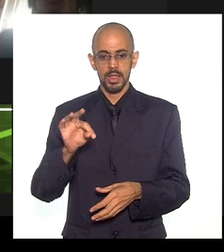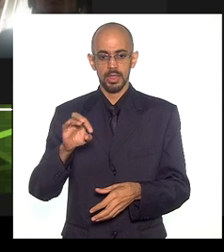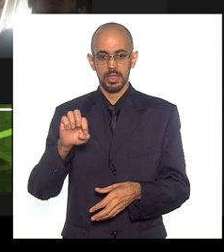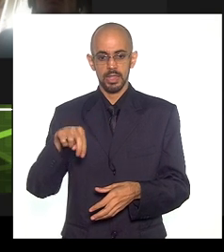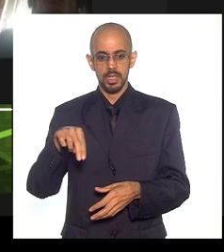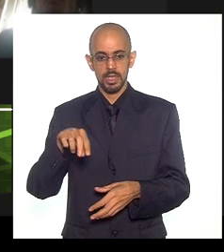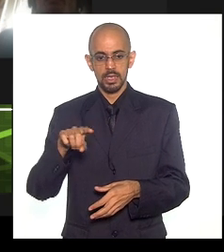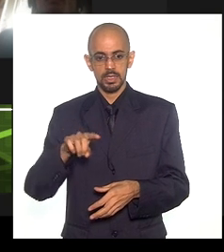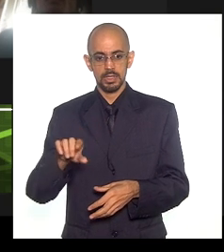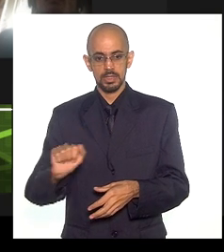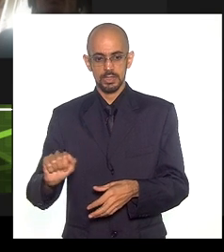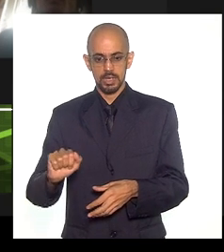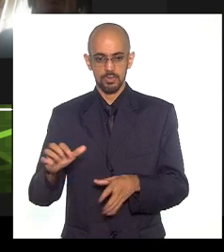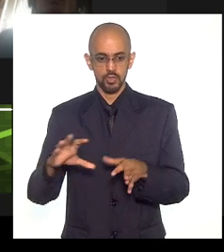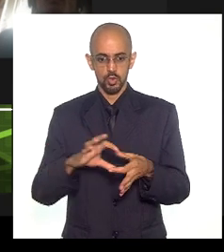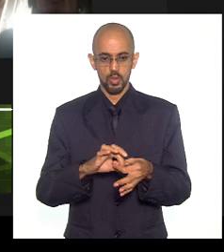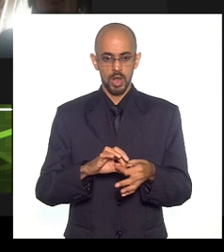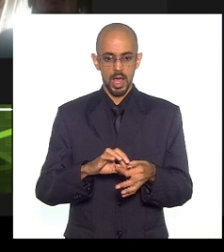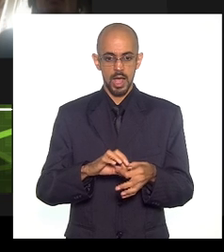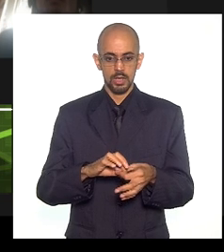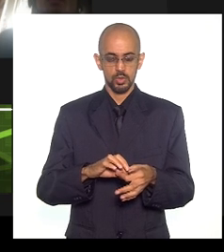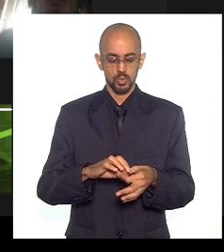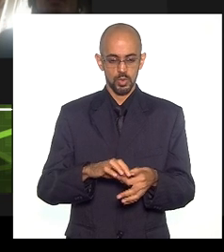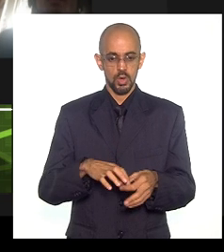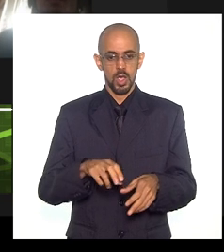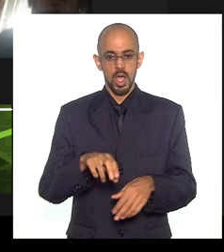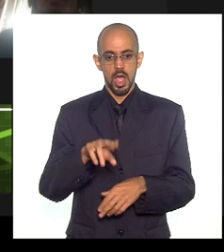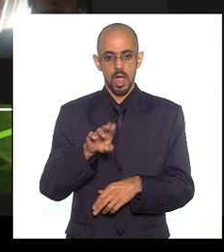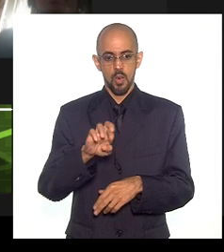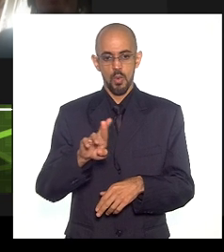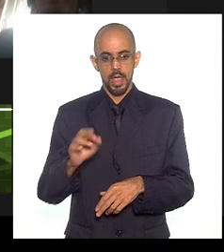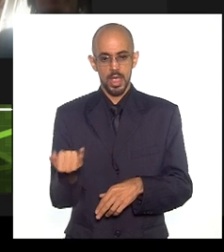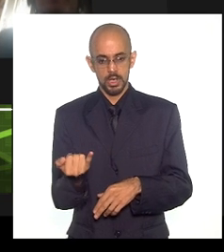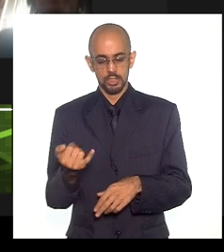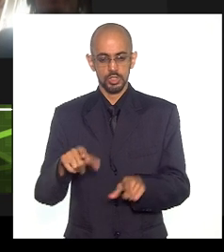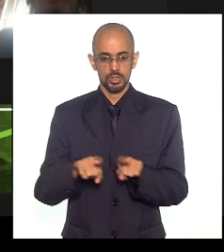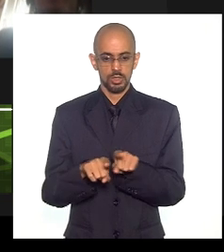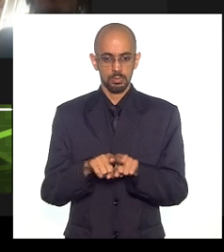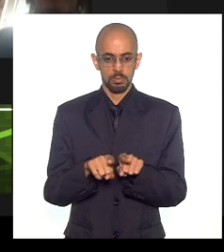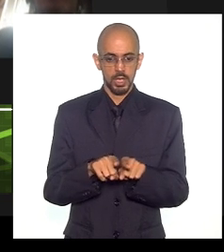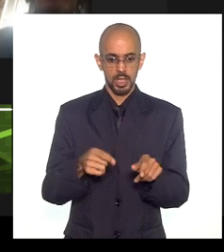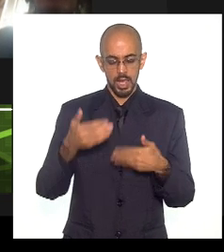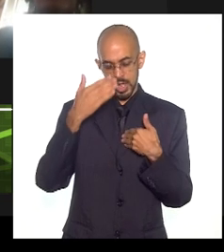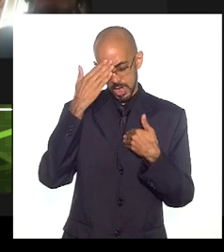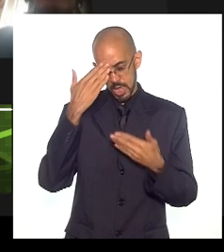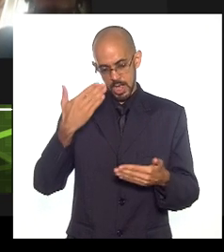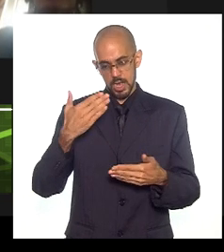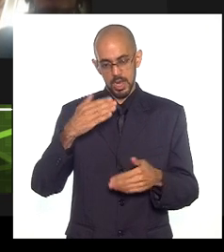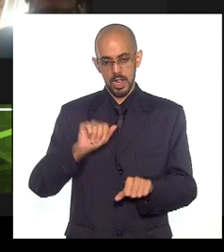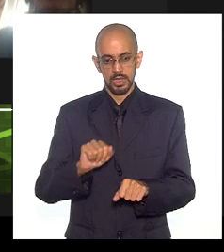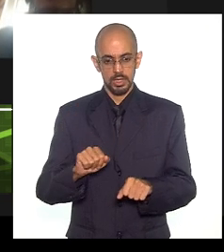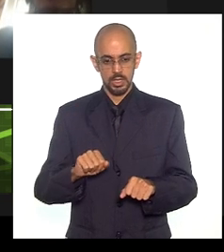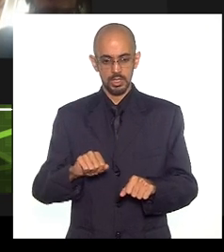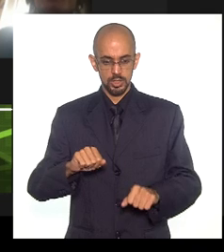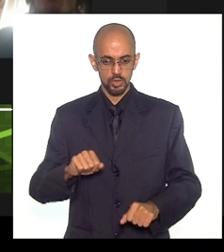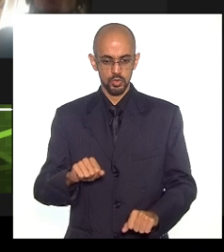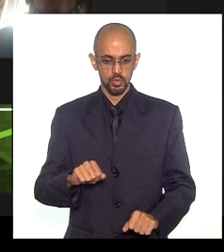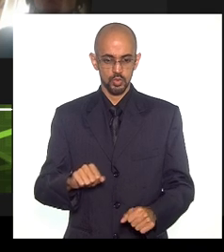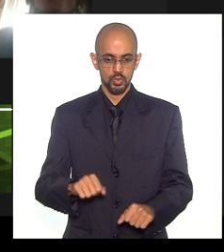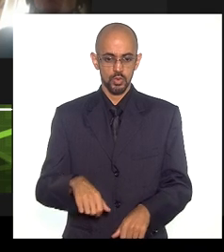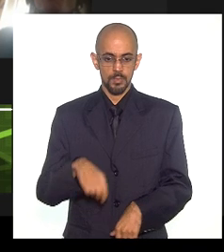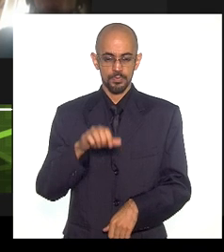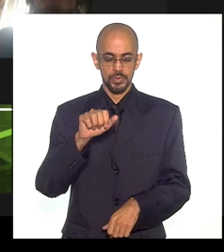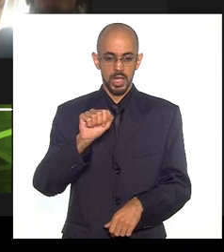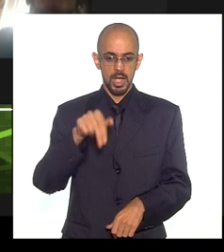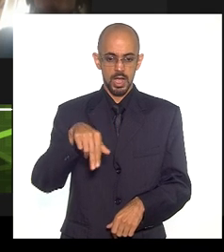vinculado à UERJ, o Acauã Pozino, aqui presente. Agradeço o Tribunal de Contas do Estado, nas figuras da Ana Maria